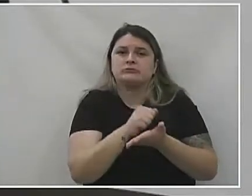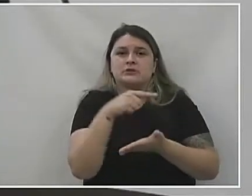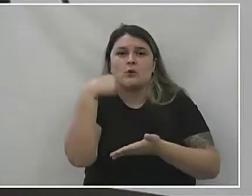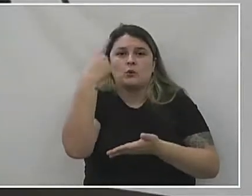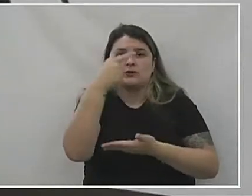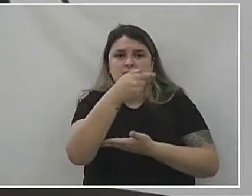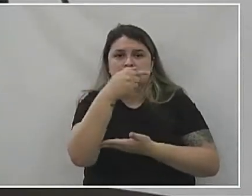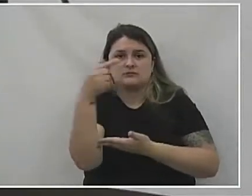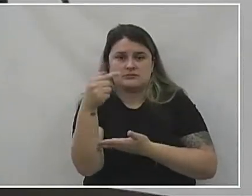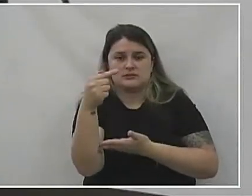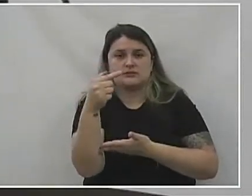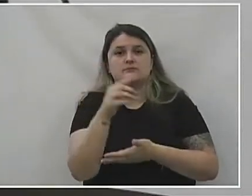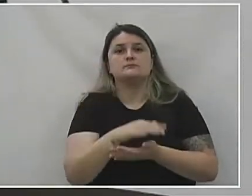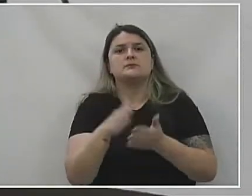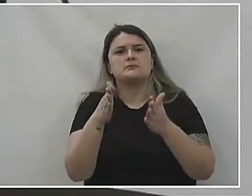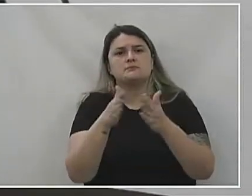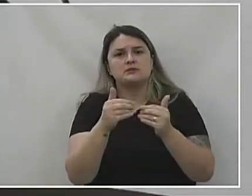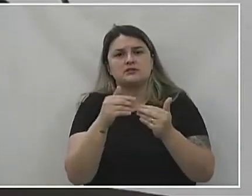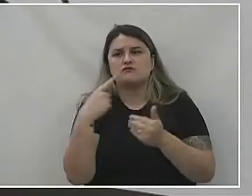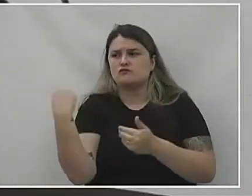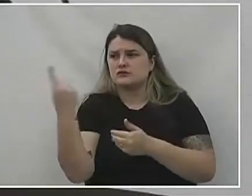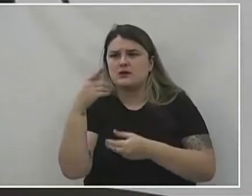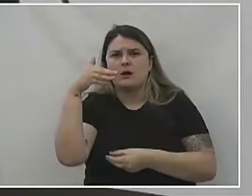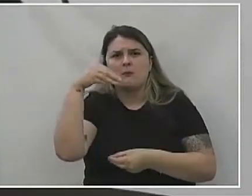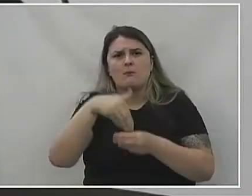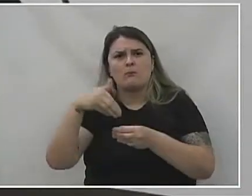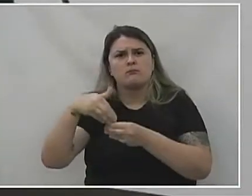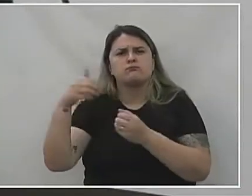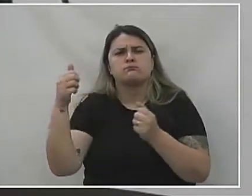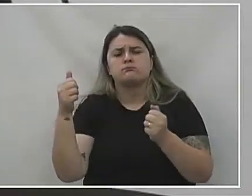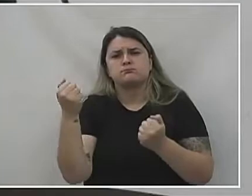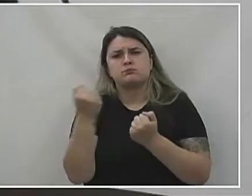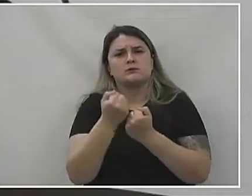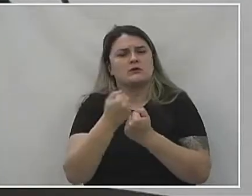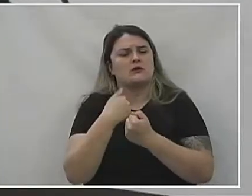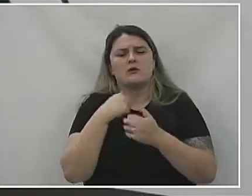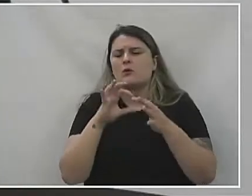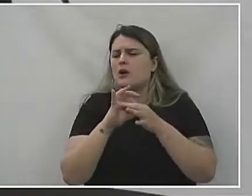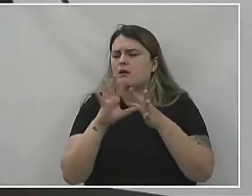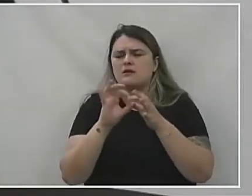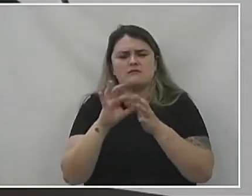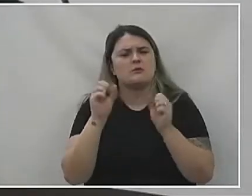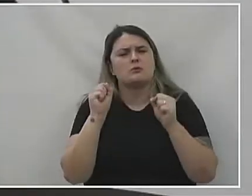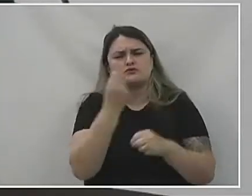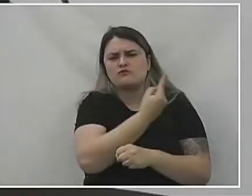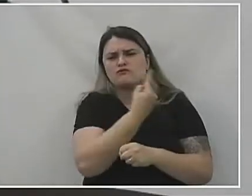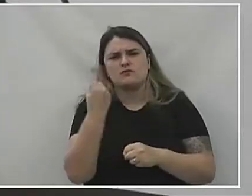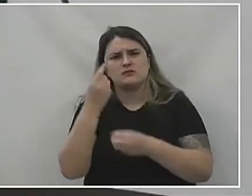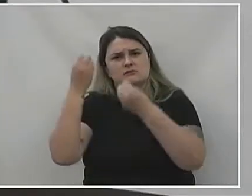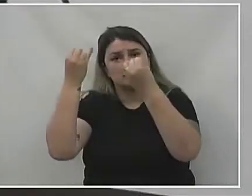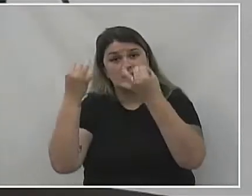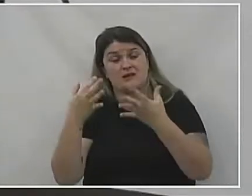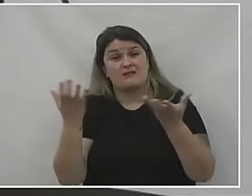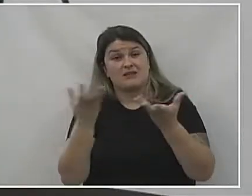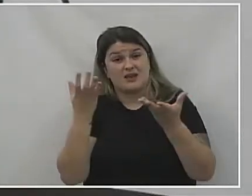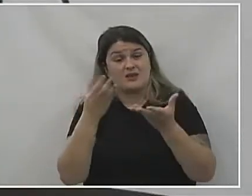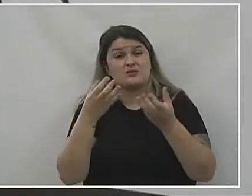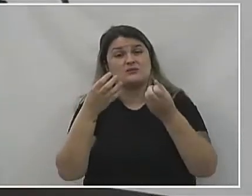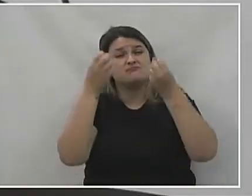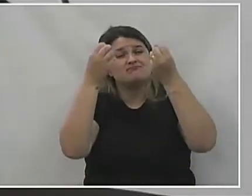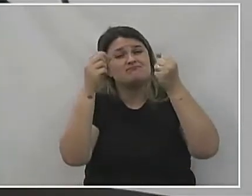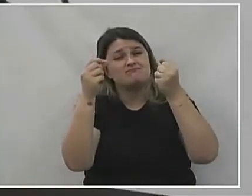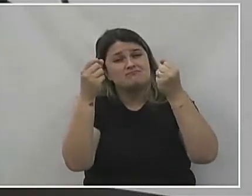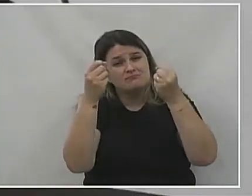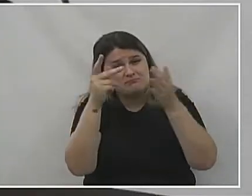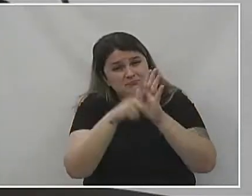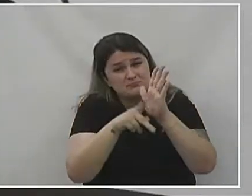na semana que vem vou deixar ele para o lado e peço apoio de todos vão me colocar à disposição para esclarecimento mas quero colocar esse projeto para que